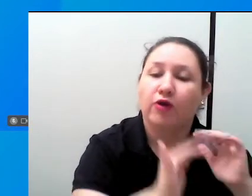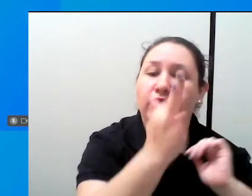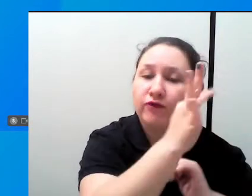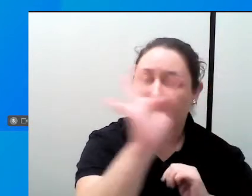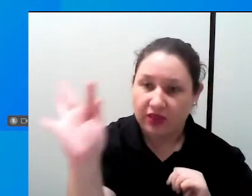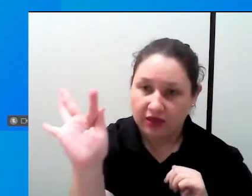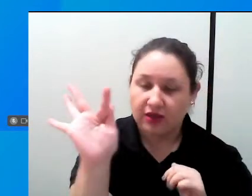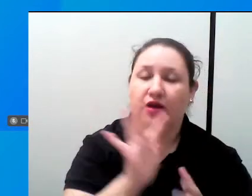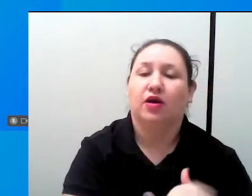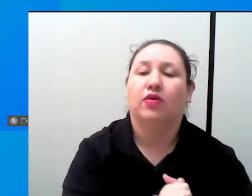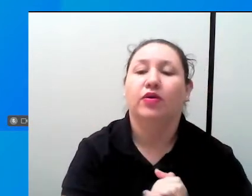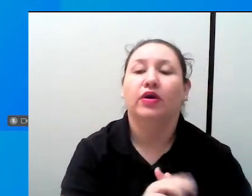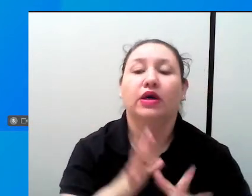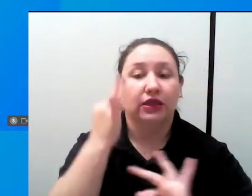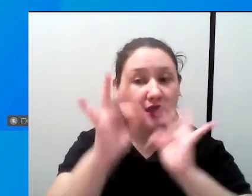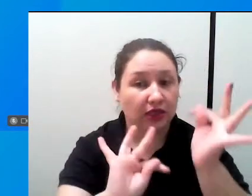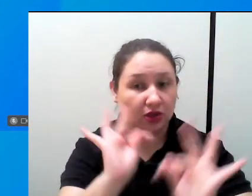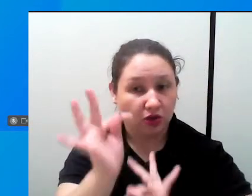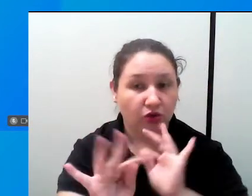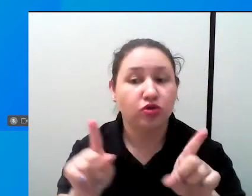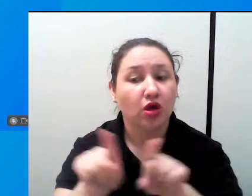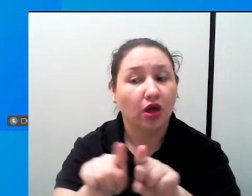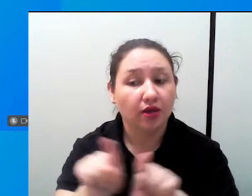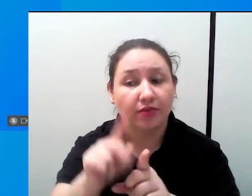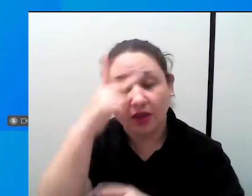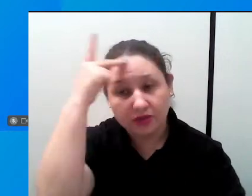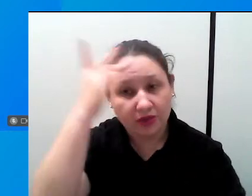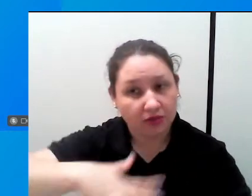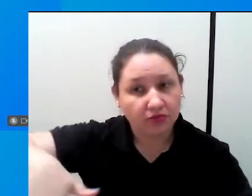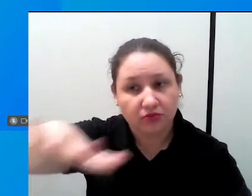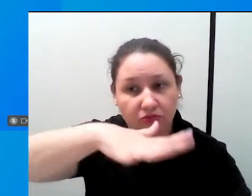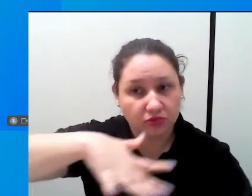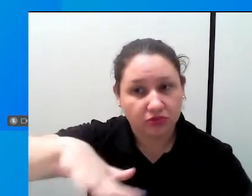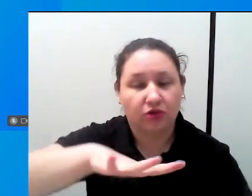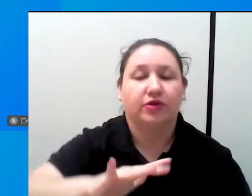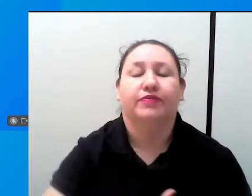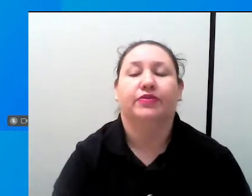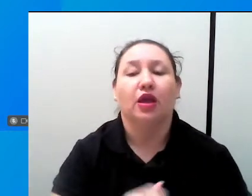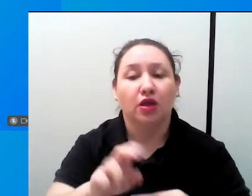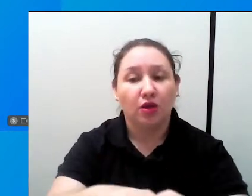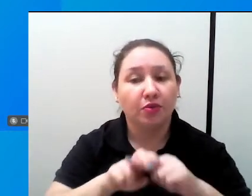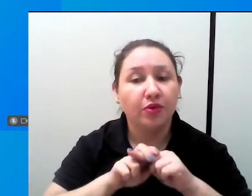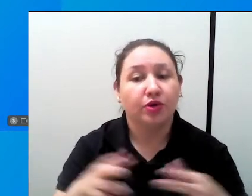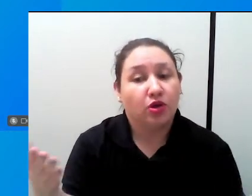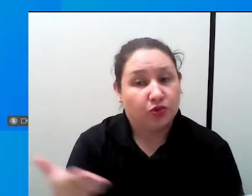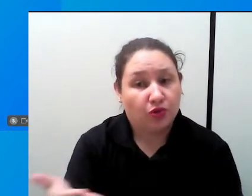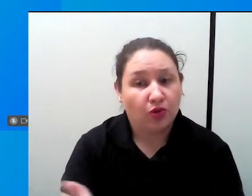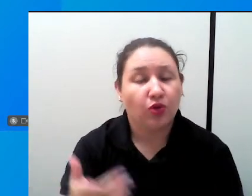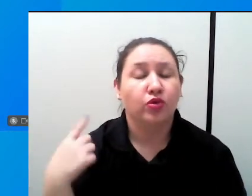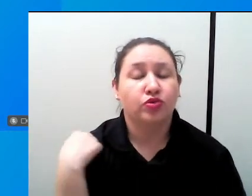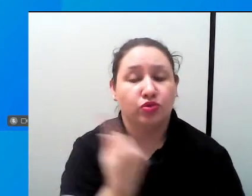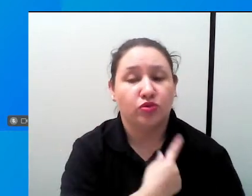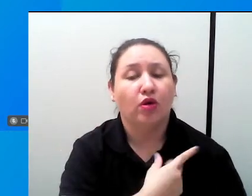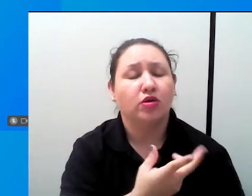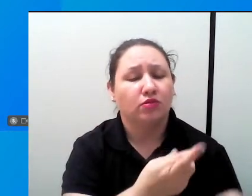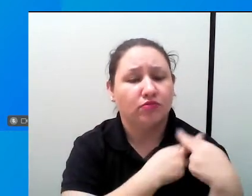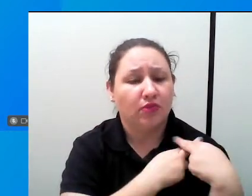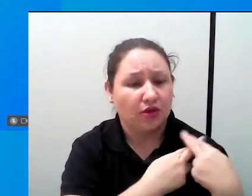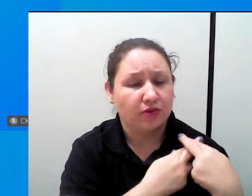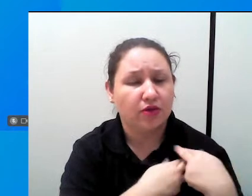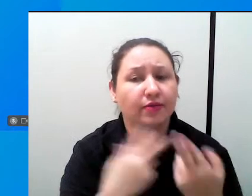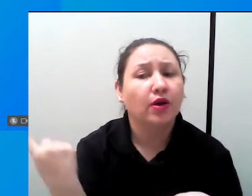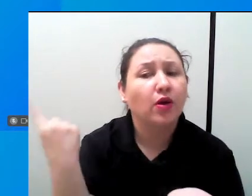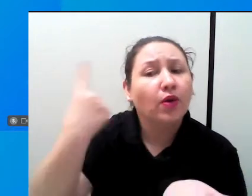tecnológica e a sociedade. E, a partir desse compromisso social, por parte das instituições de